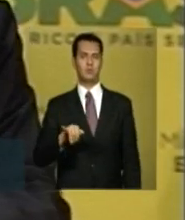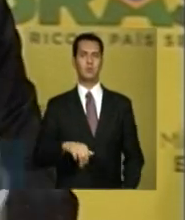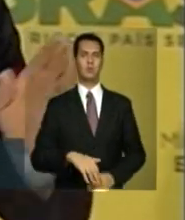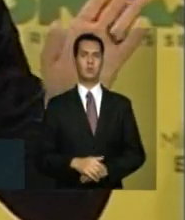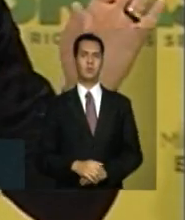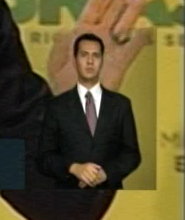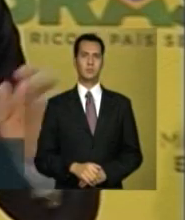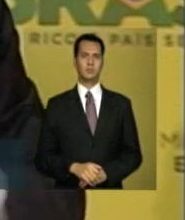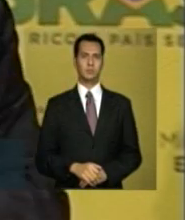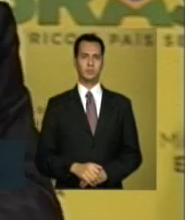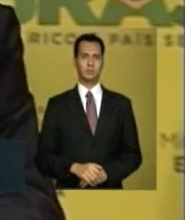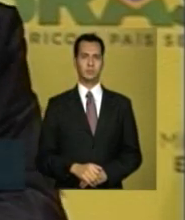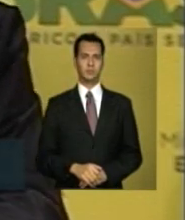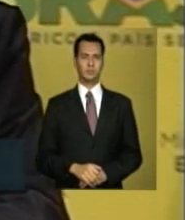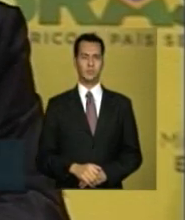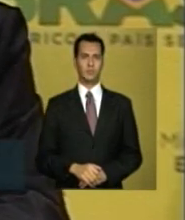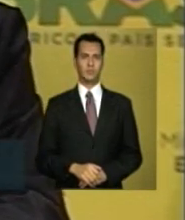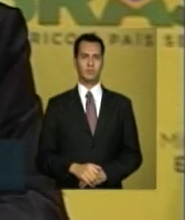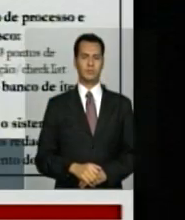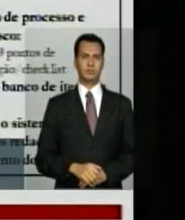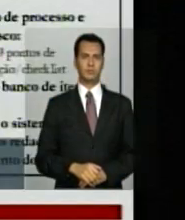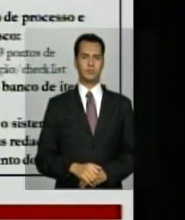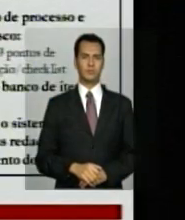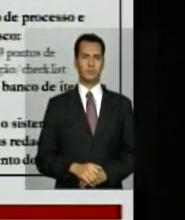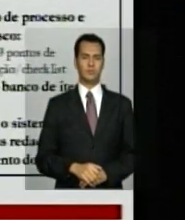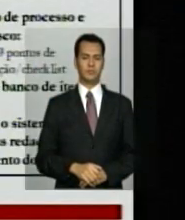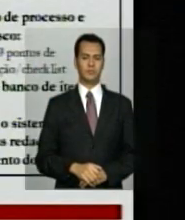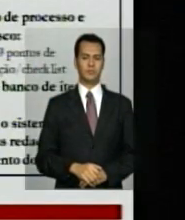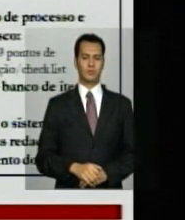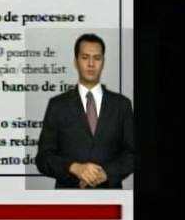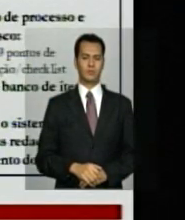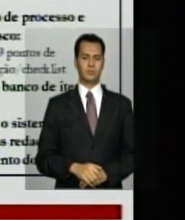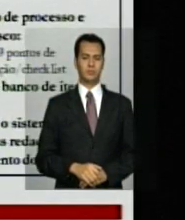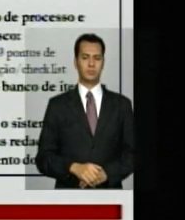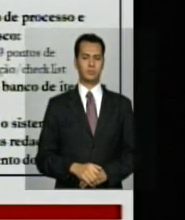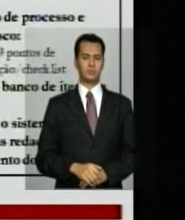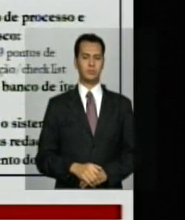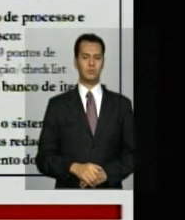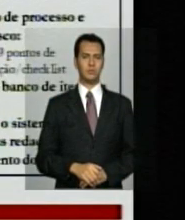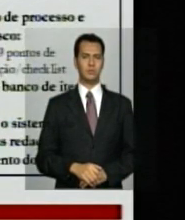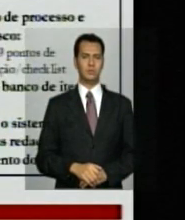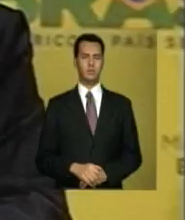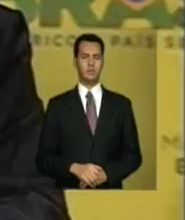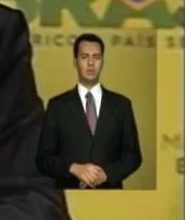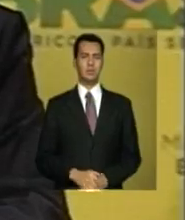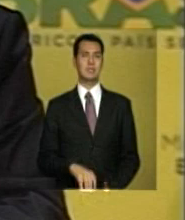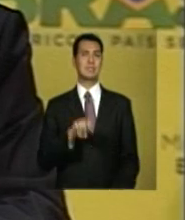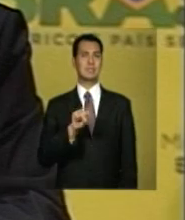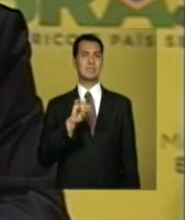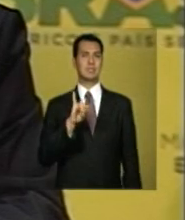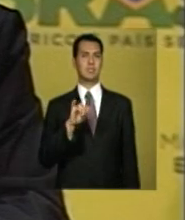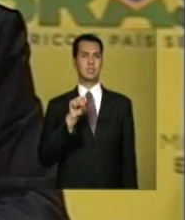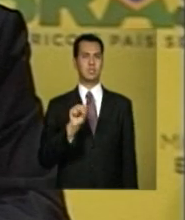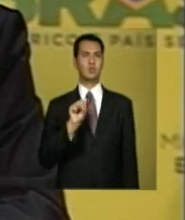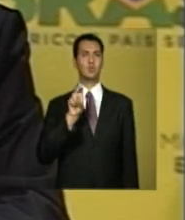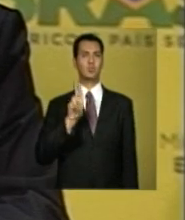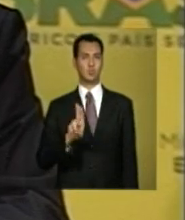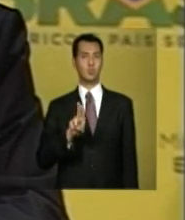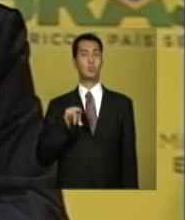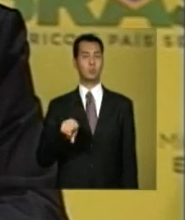isonômicos o Sisu eh teve continua tendo um avanço muito